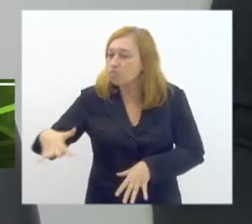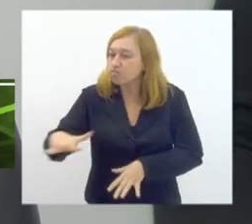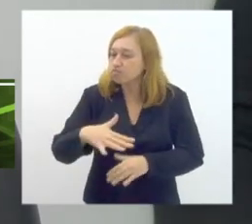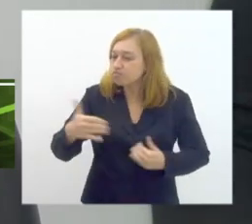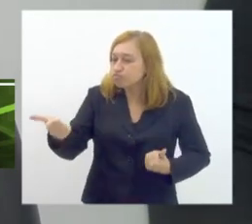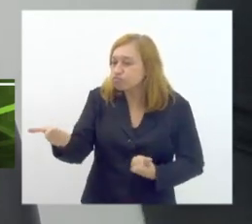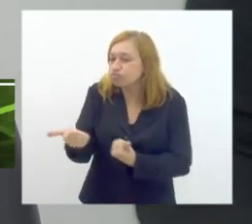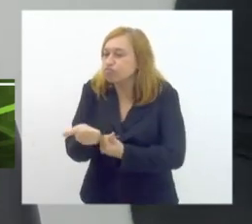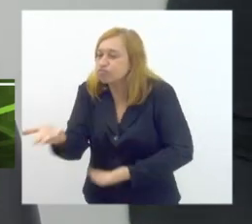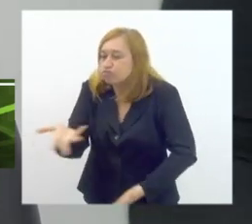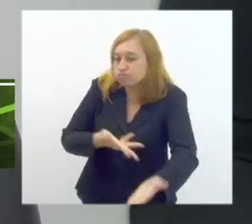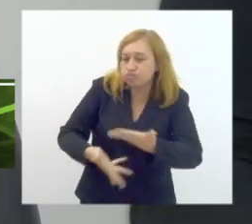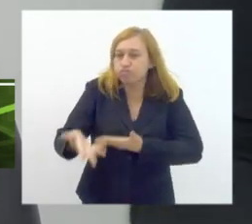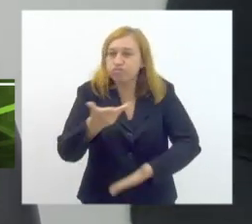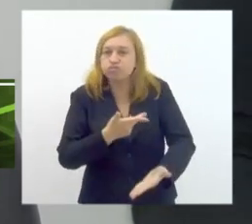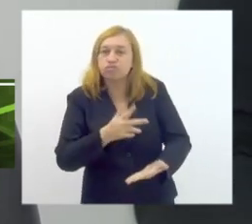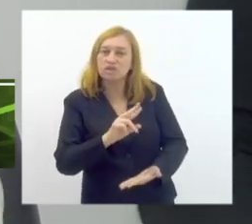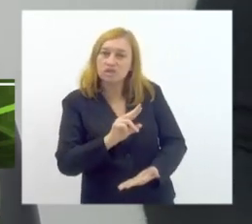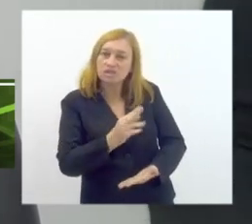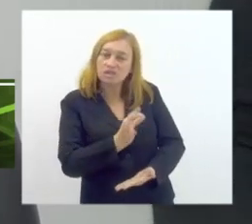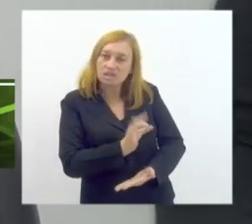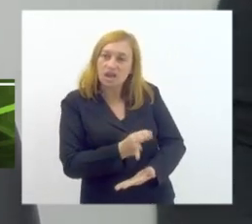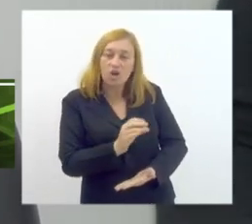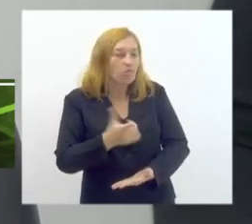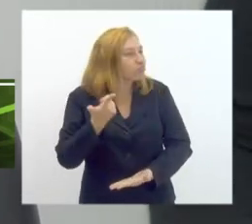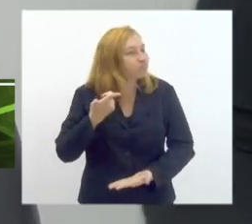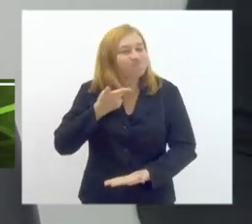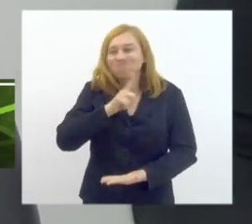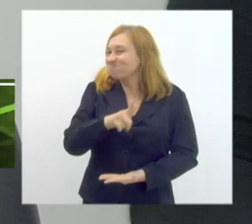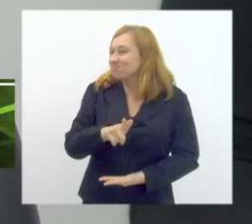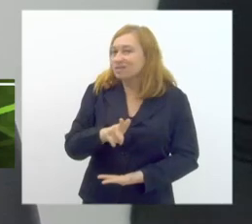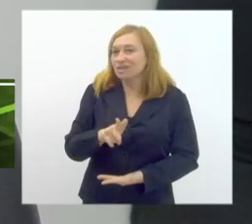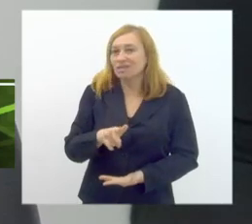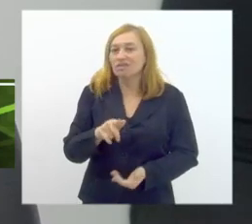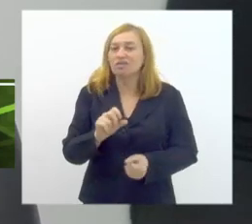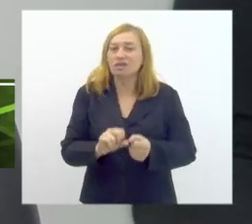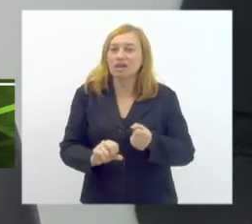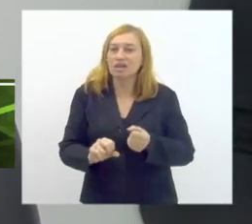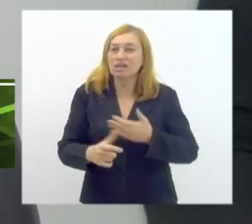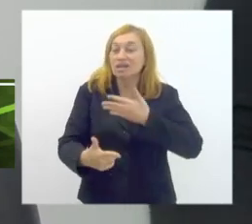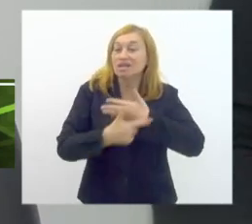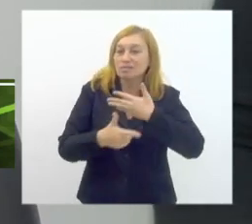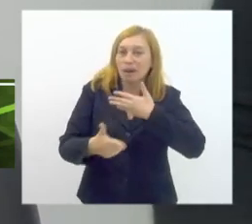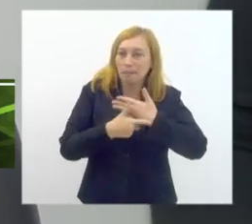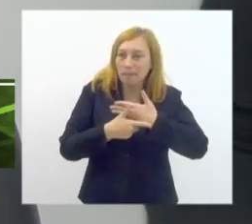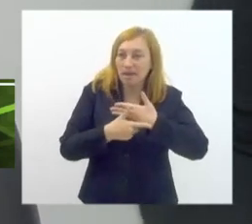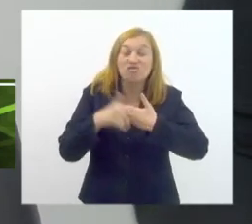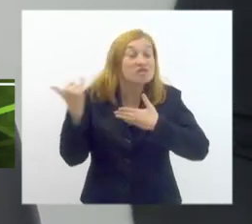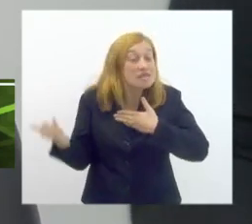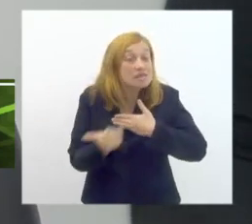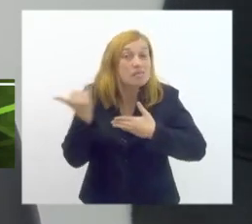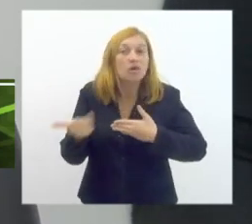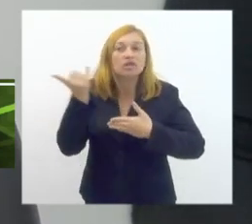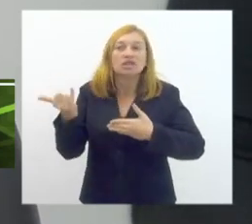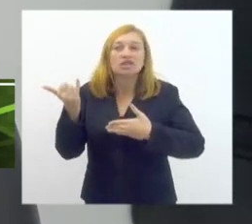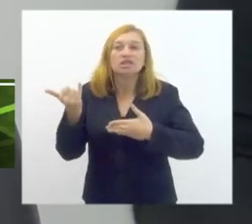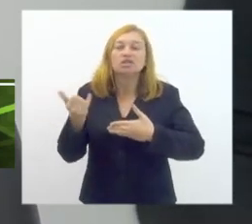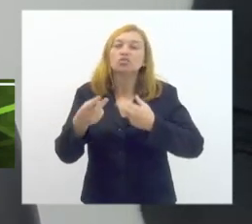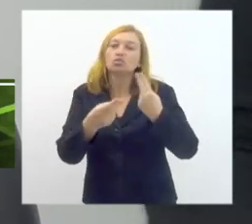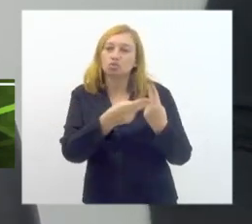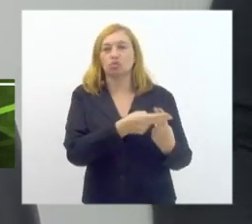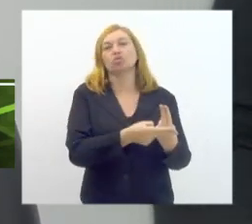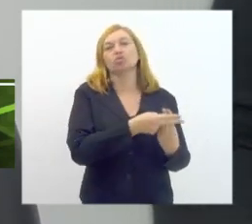existe e é concreta, ou a gente não consegue fazer com que essa missão importantíssima do